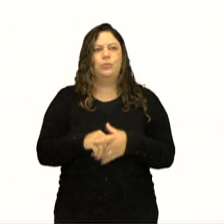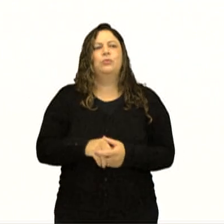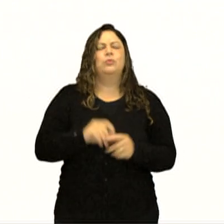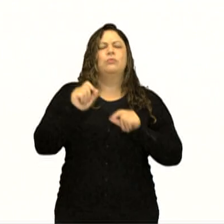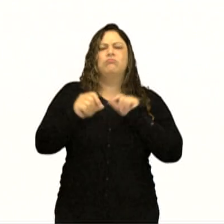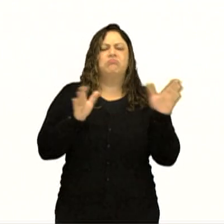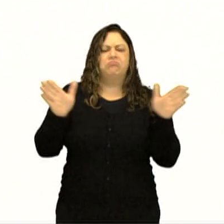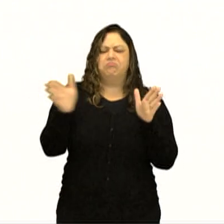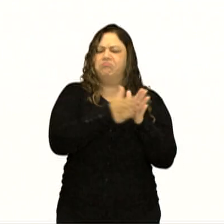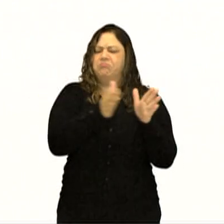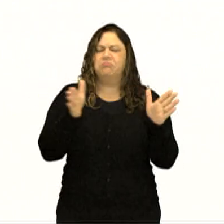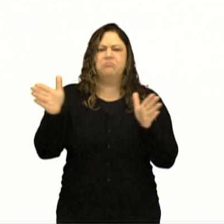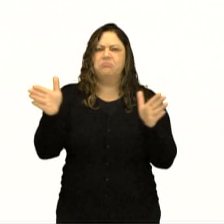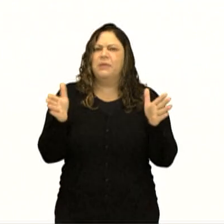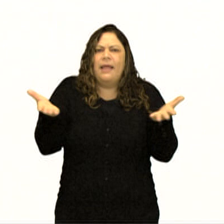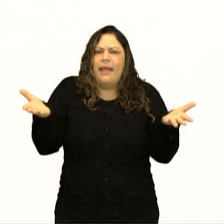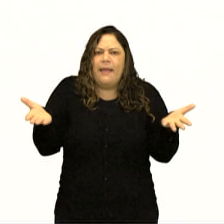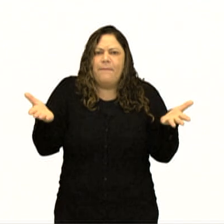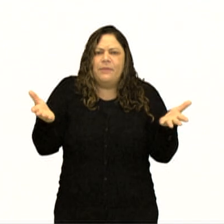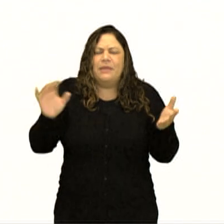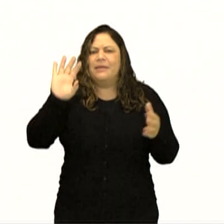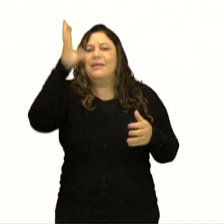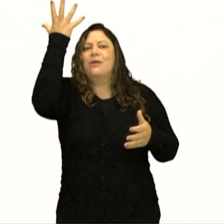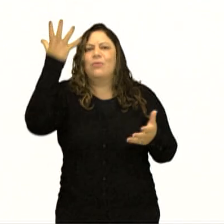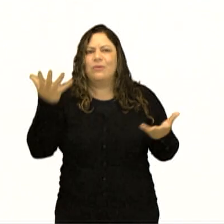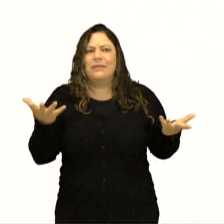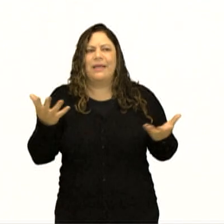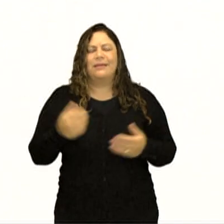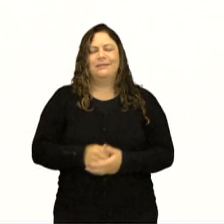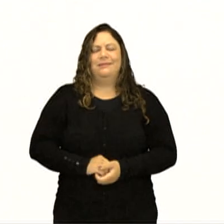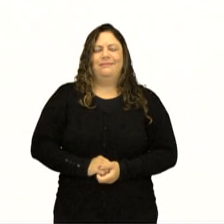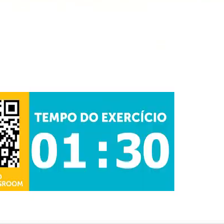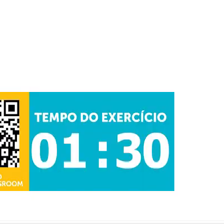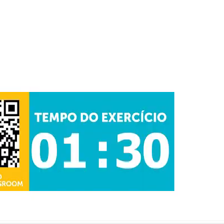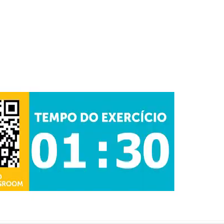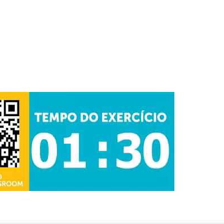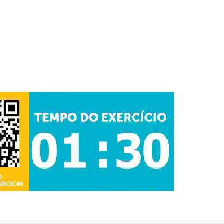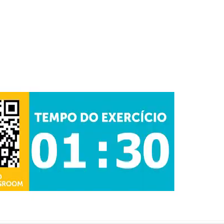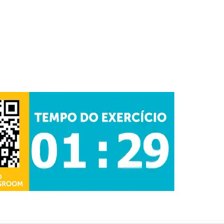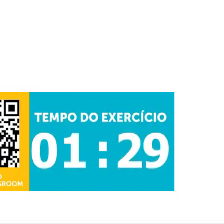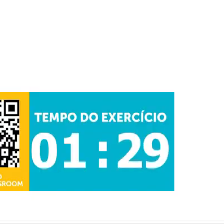Que época é essa? Então responda.